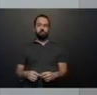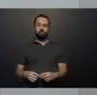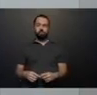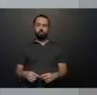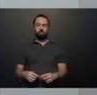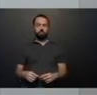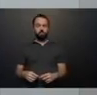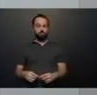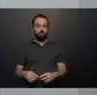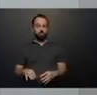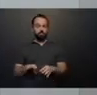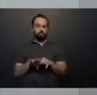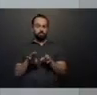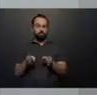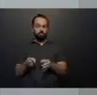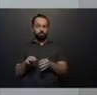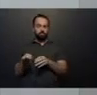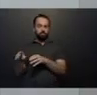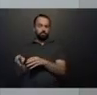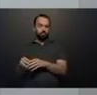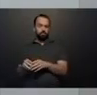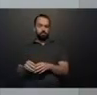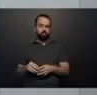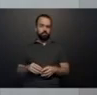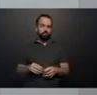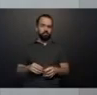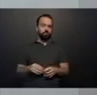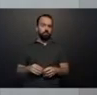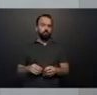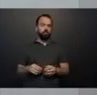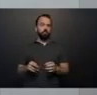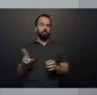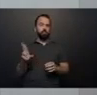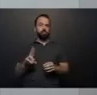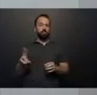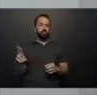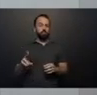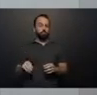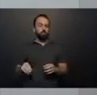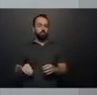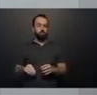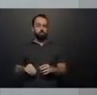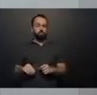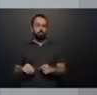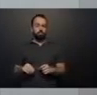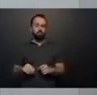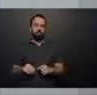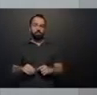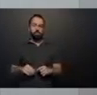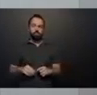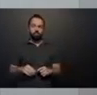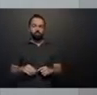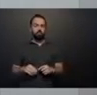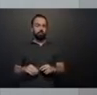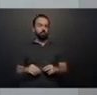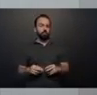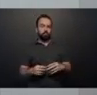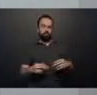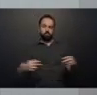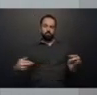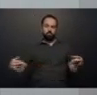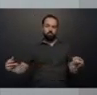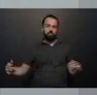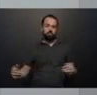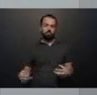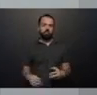Os aparelhos, eles são usados para realizações de experimentos e existem uma variedade enorme de